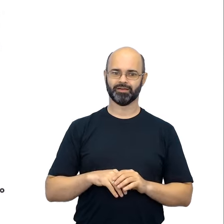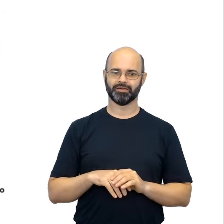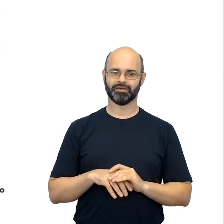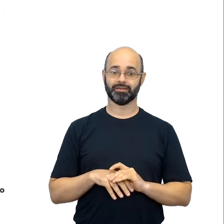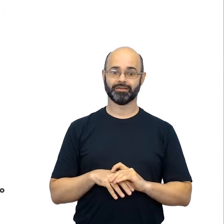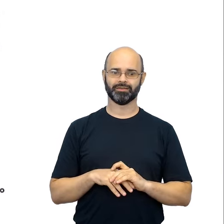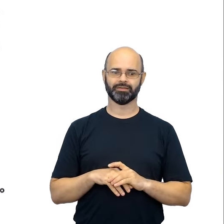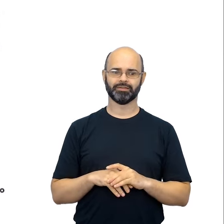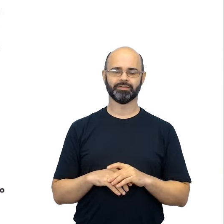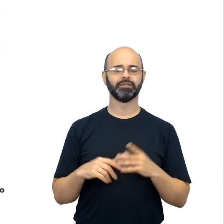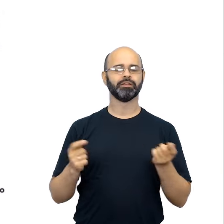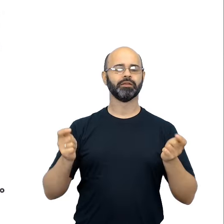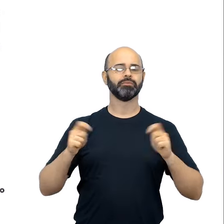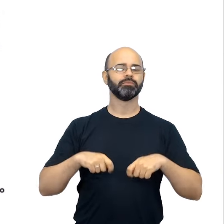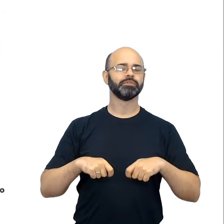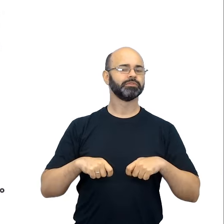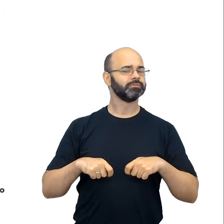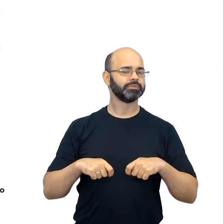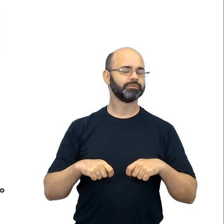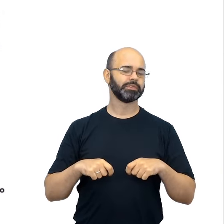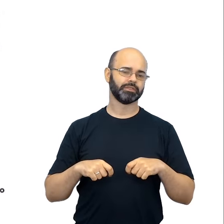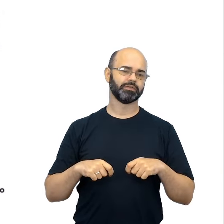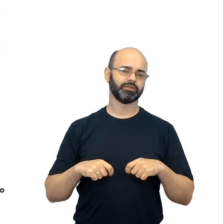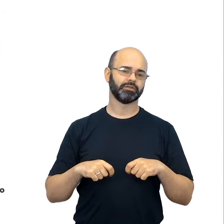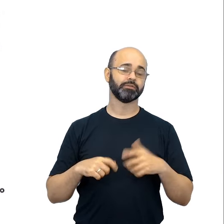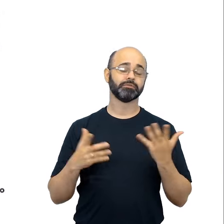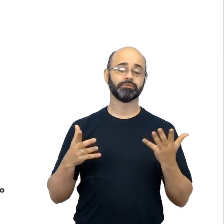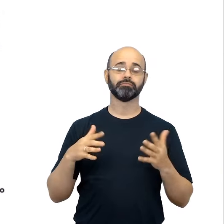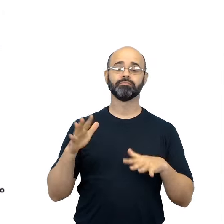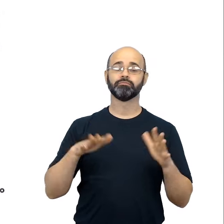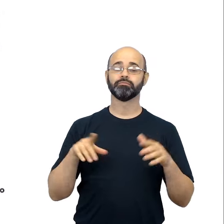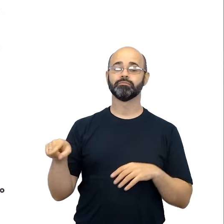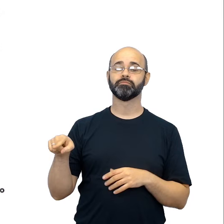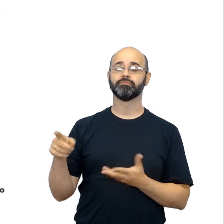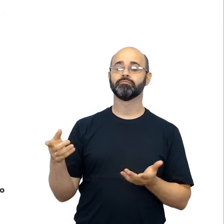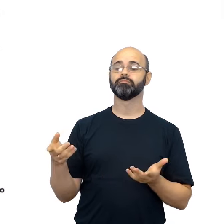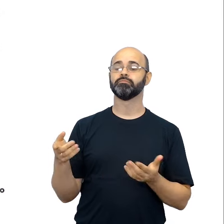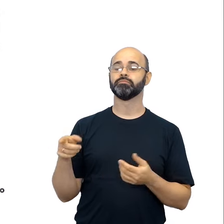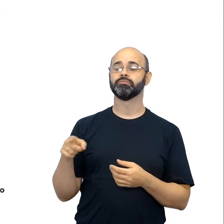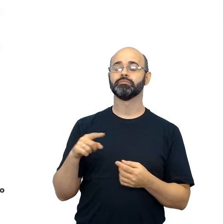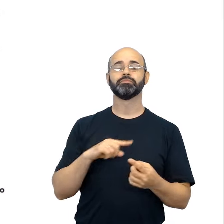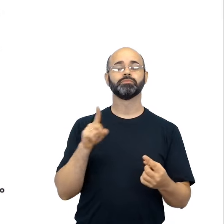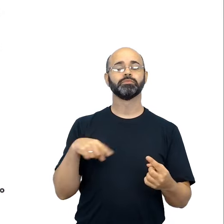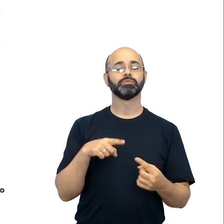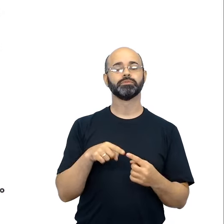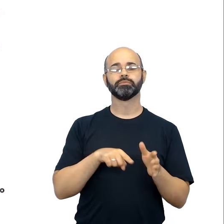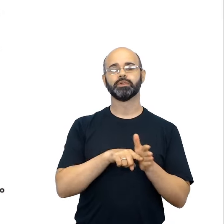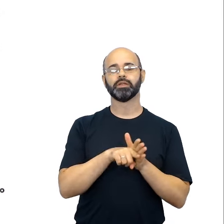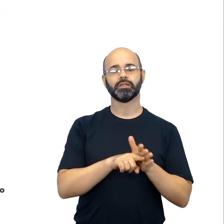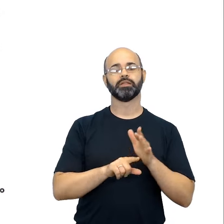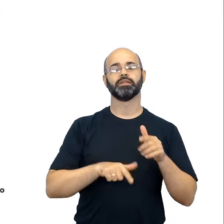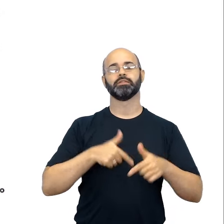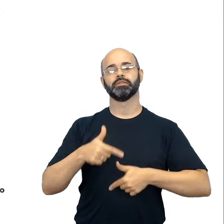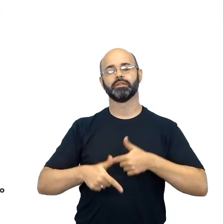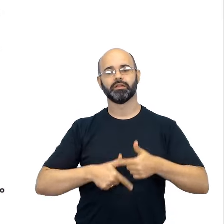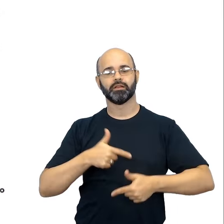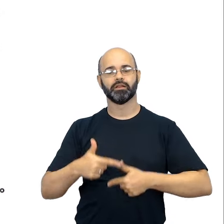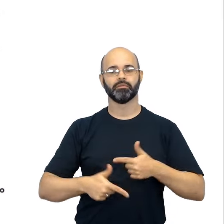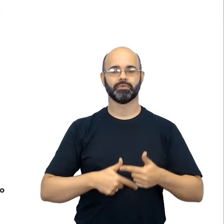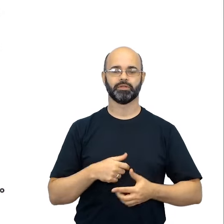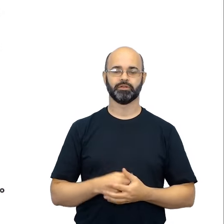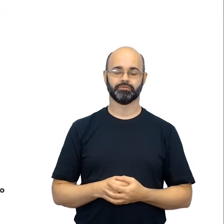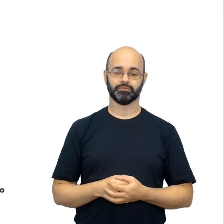inúmeras possibilidades. Então, tudo vai depender da intencionalidade das pesquisas, da intencionalidade do trabalho. Mas é importante